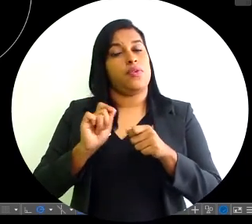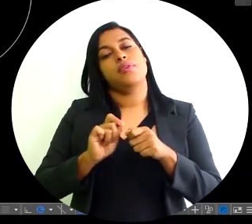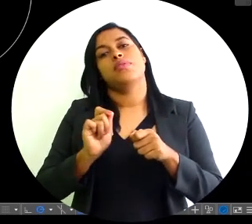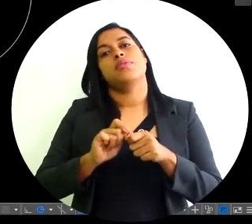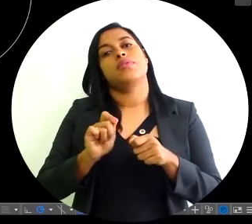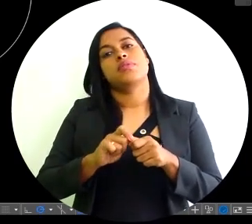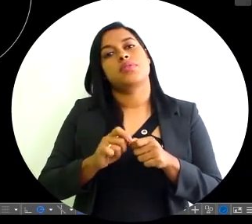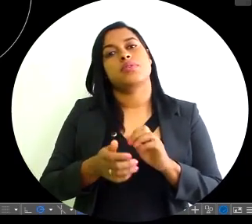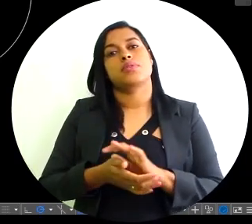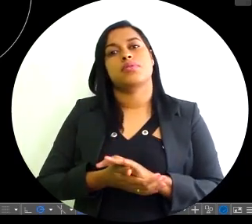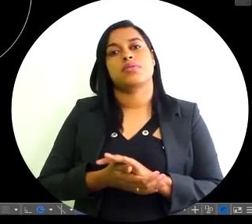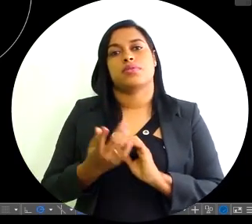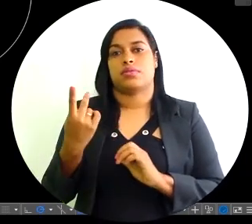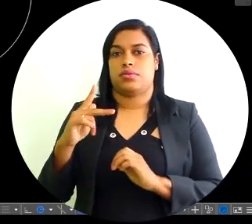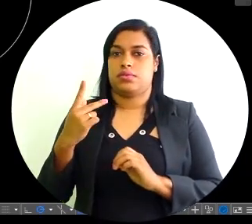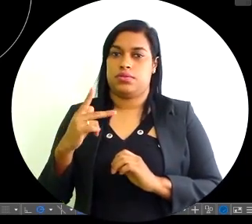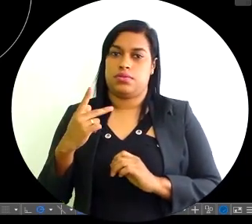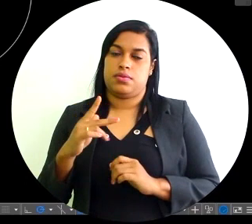vou fazer